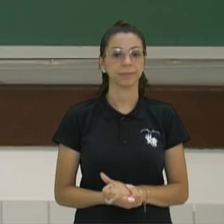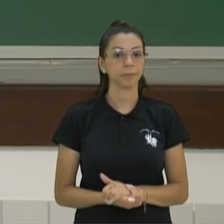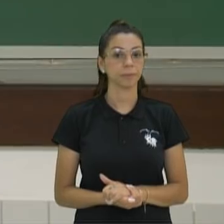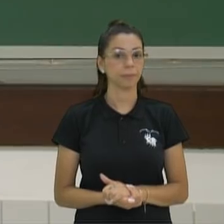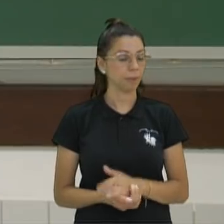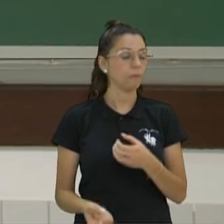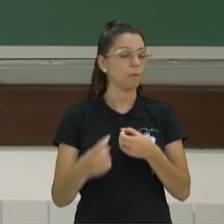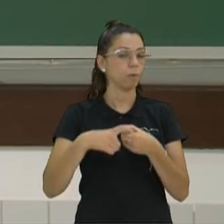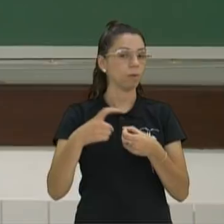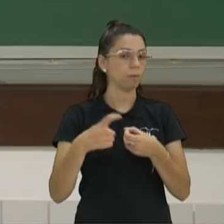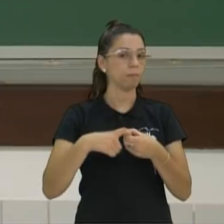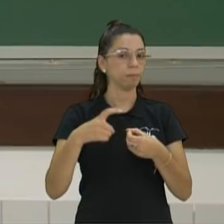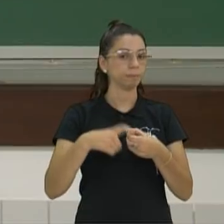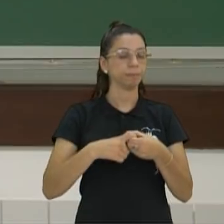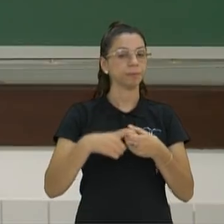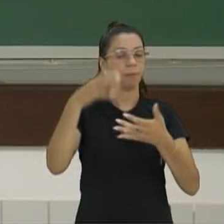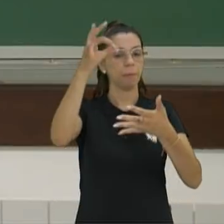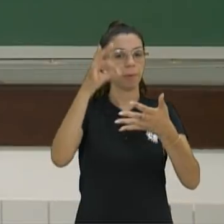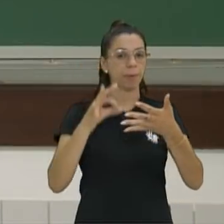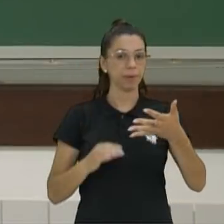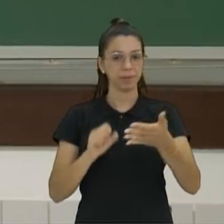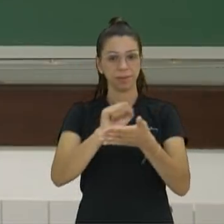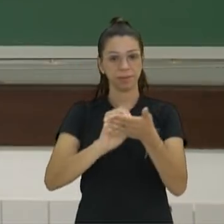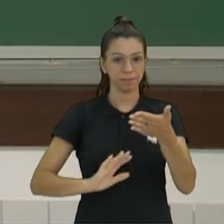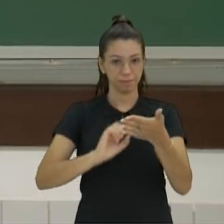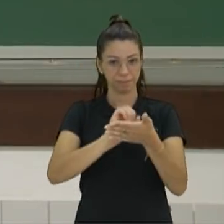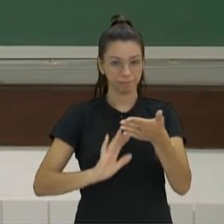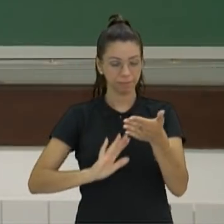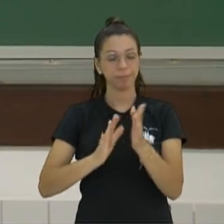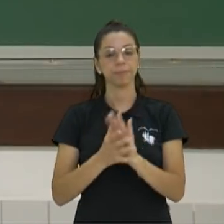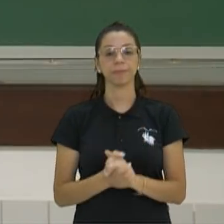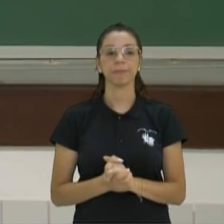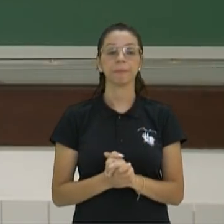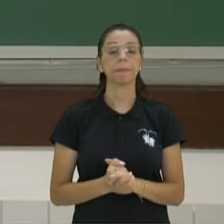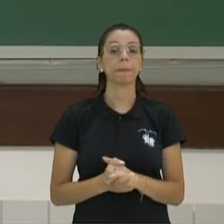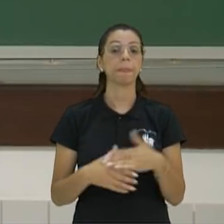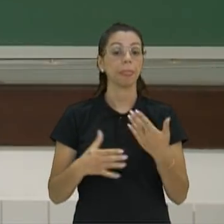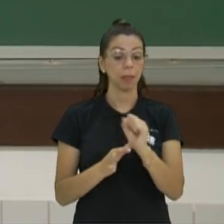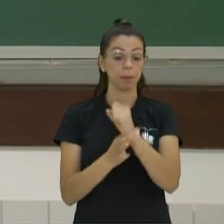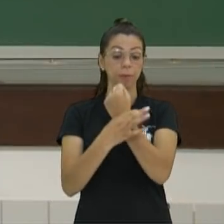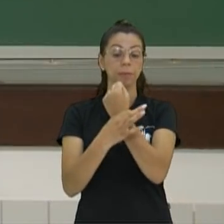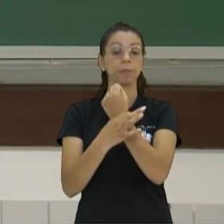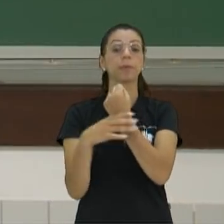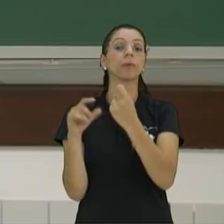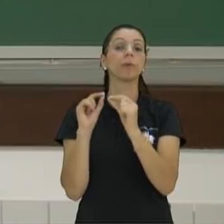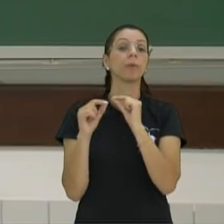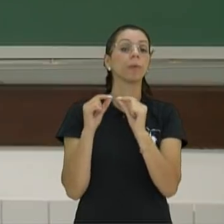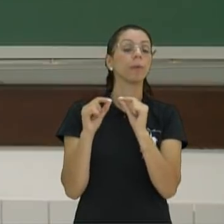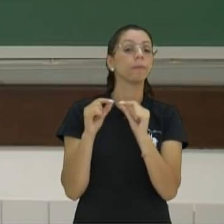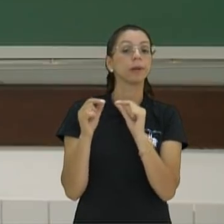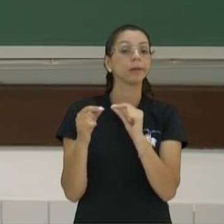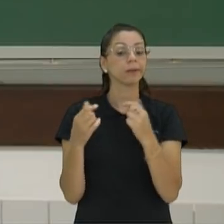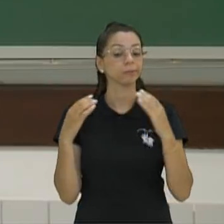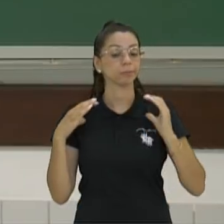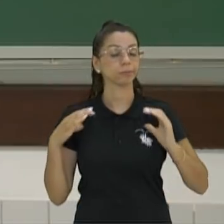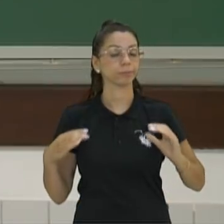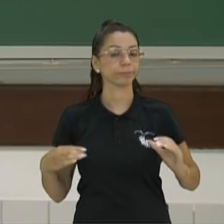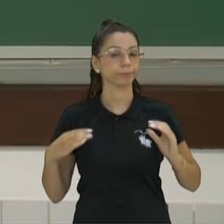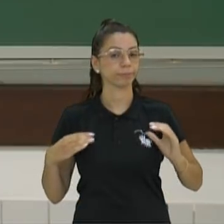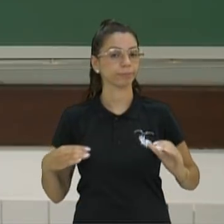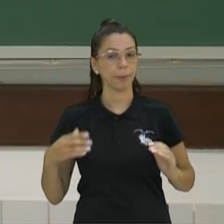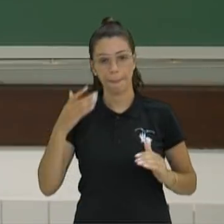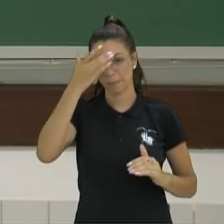Já voltamos. Vamos corrigir então o nosso exercício? Vamos lá. Com relação à segurança, como deve ser a conduta